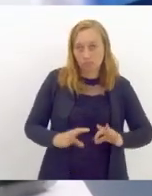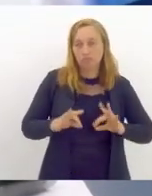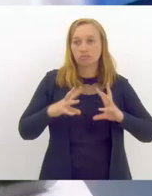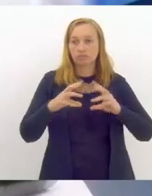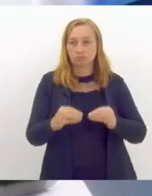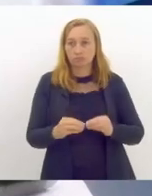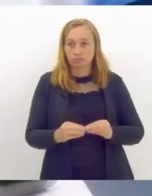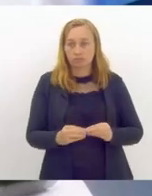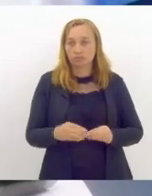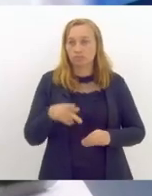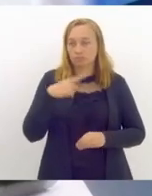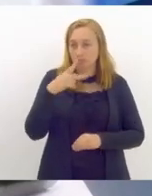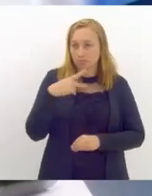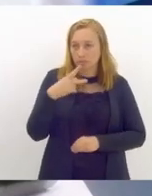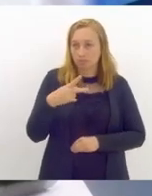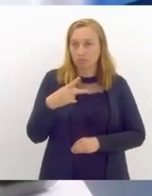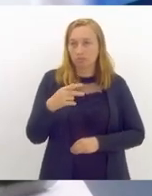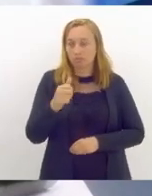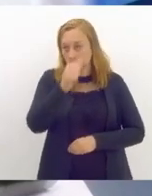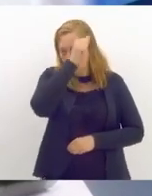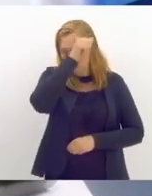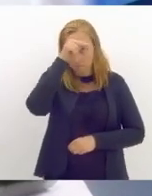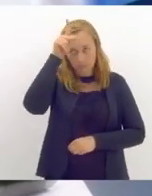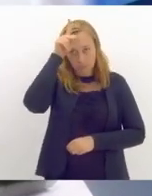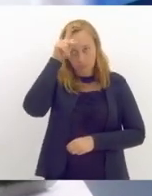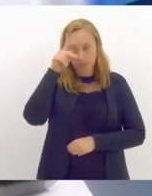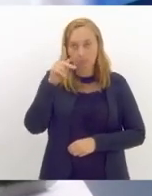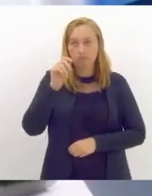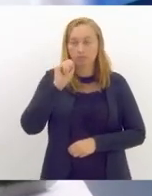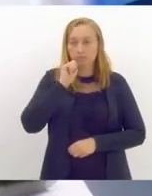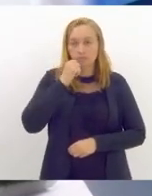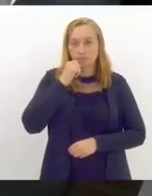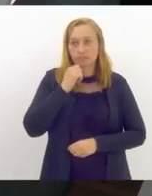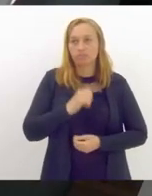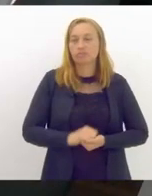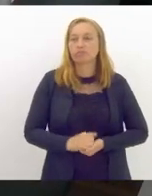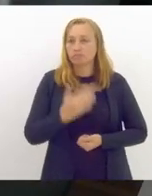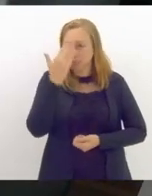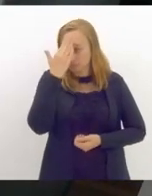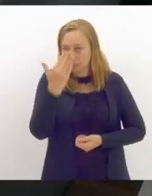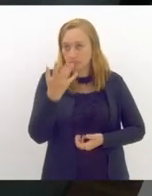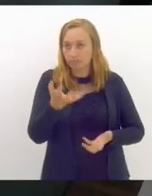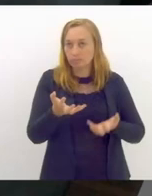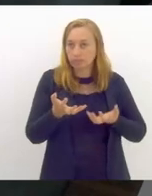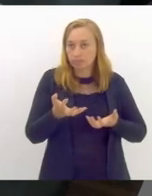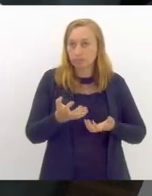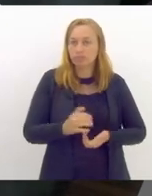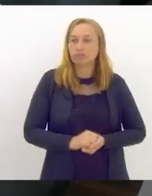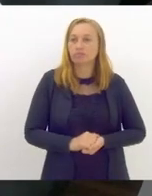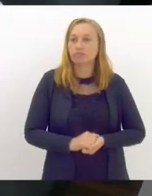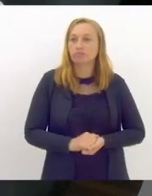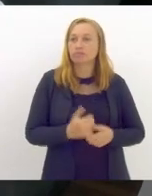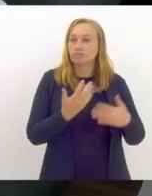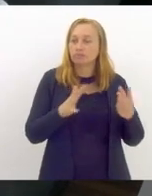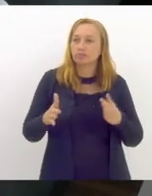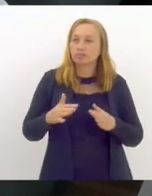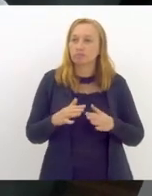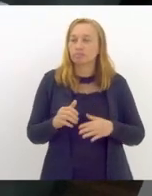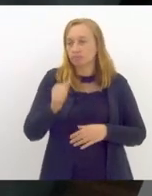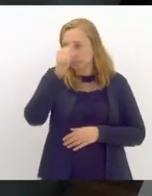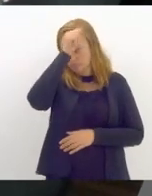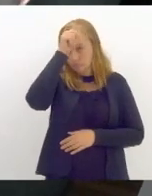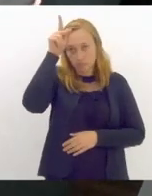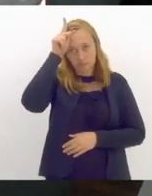com a palavra o prefeito Eduardo Paes Muito obrigado queria cumprimentar aqui o presidente